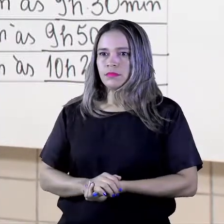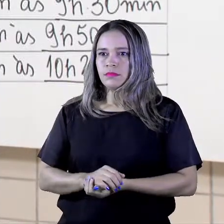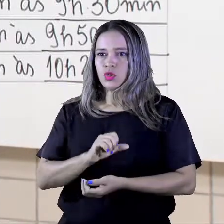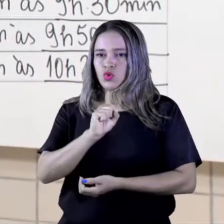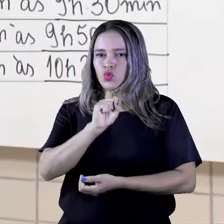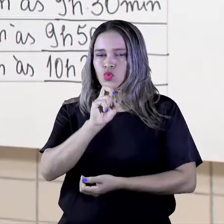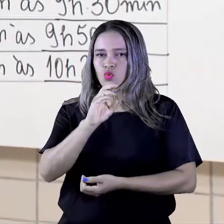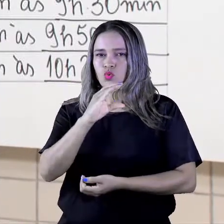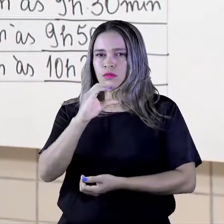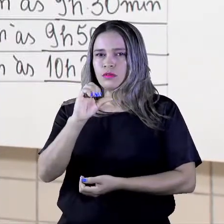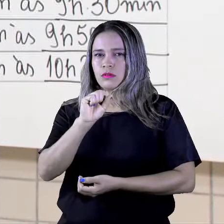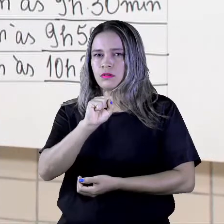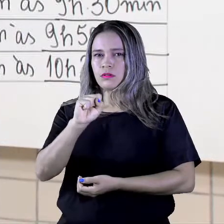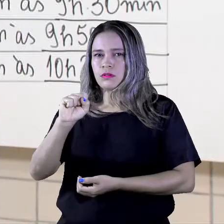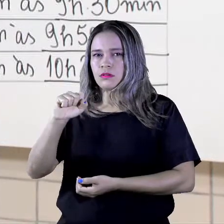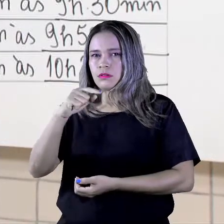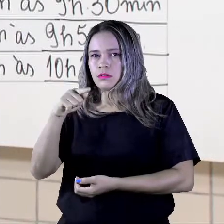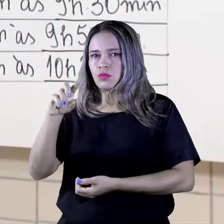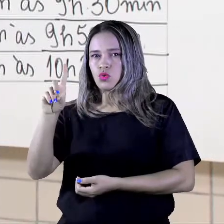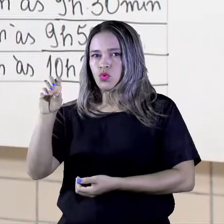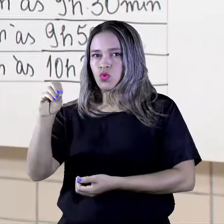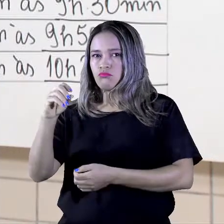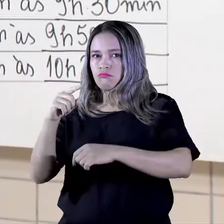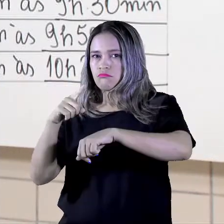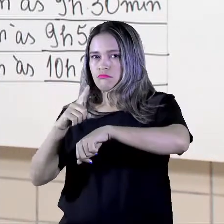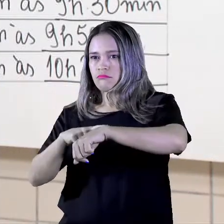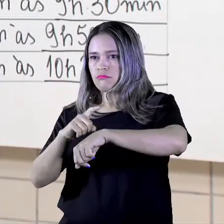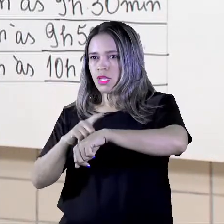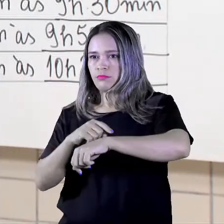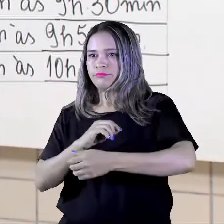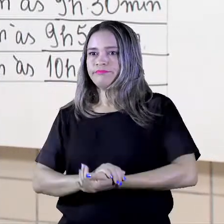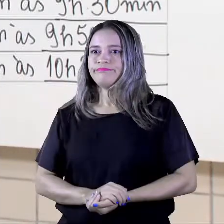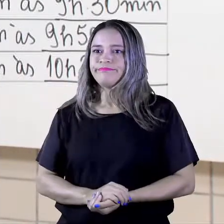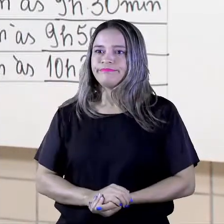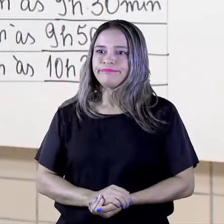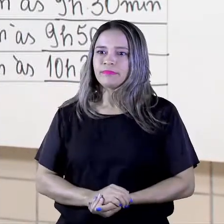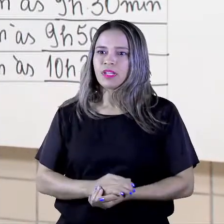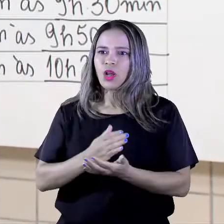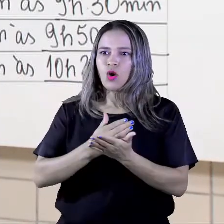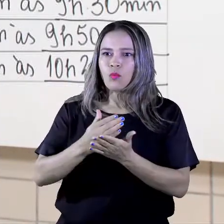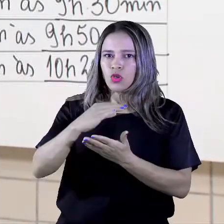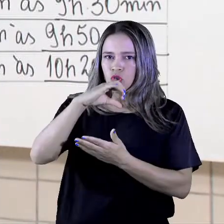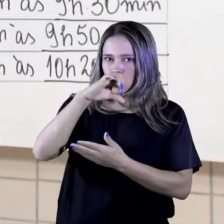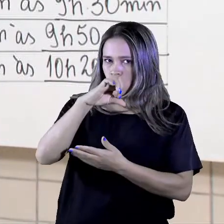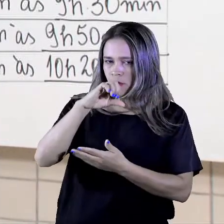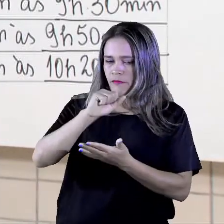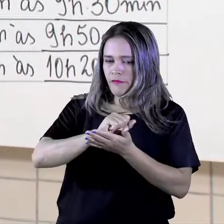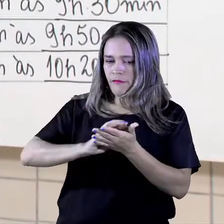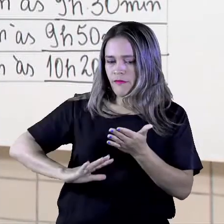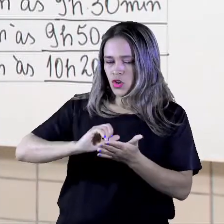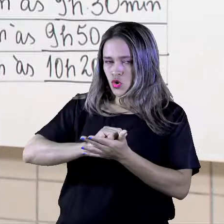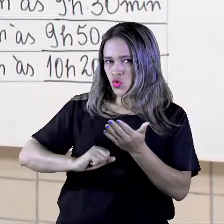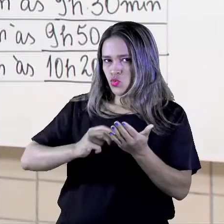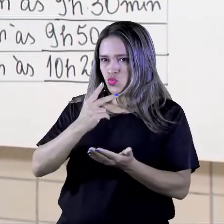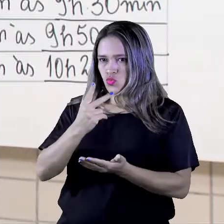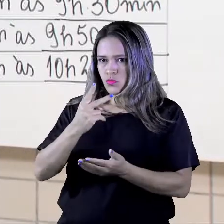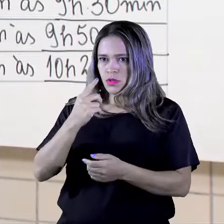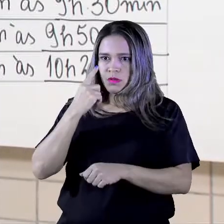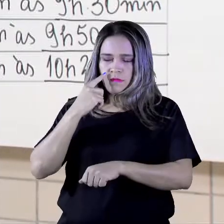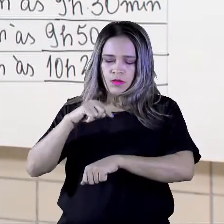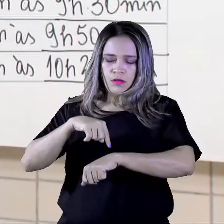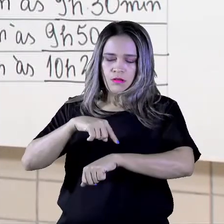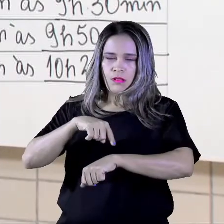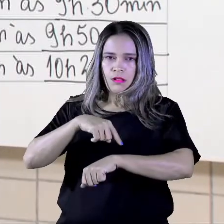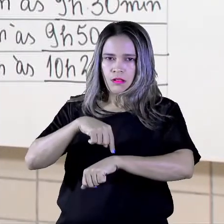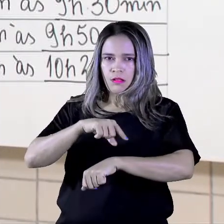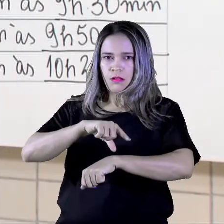tempo. Aí eu pergunto para vocês, olha só, a minha aula começou às 9 horas e eu fiz duas atividades com vocês. A gente fez leitura da hora em relógio analógico, leitura